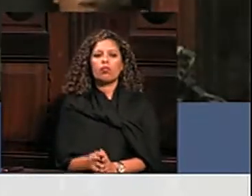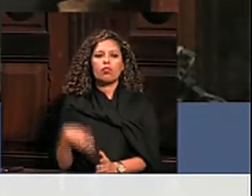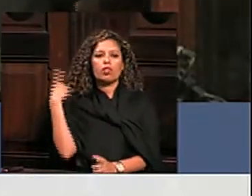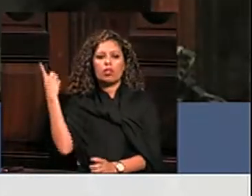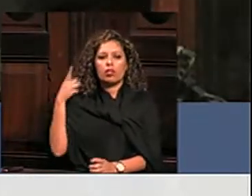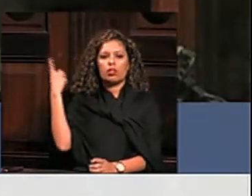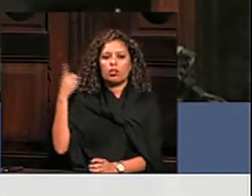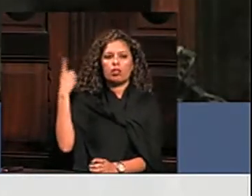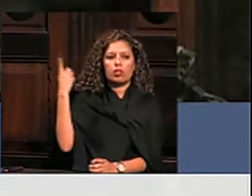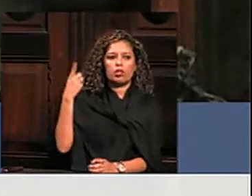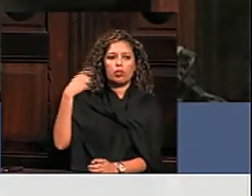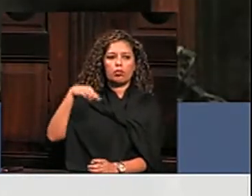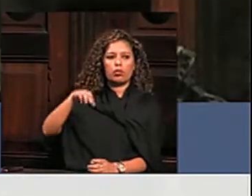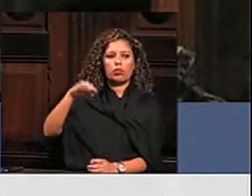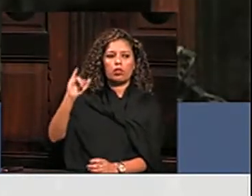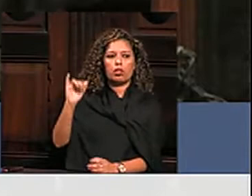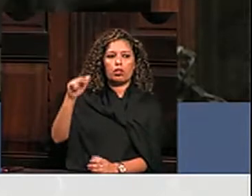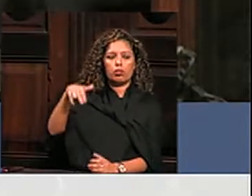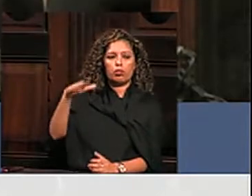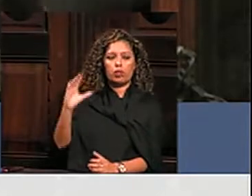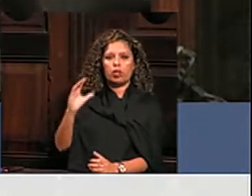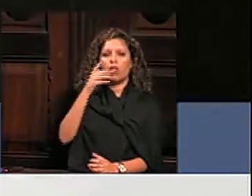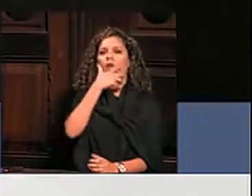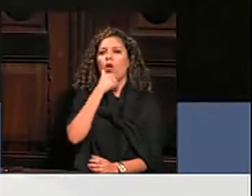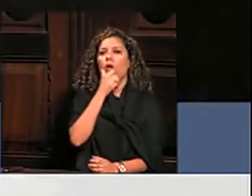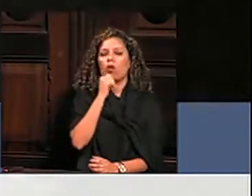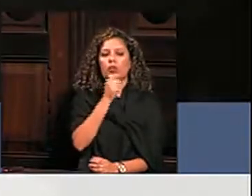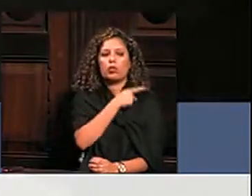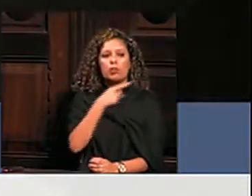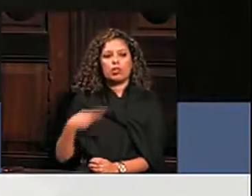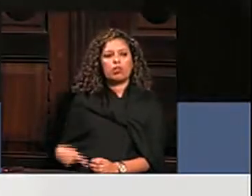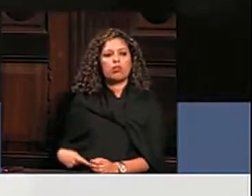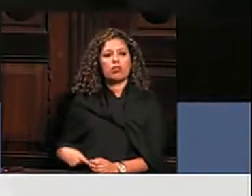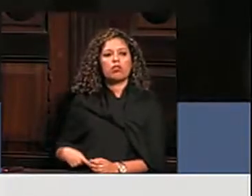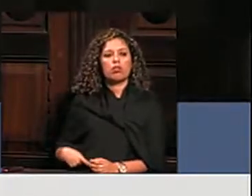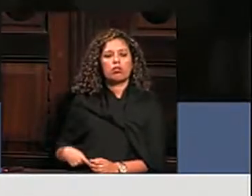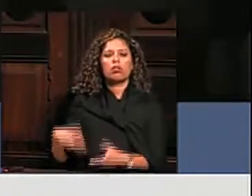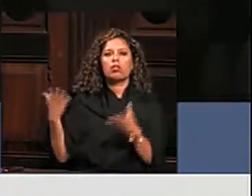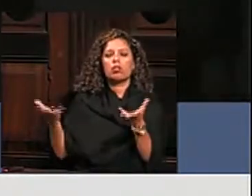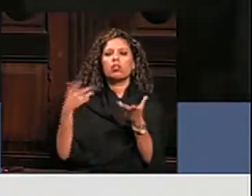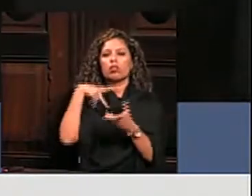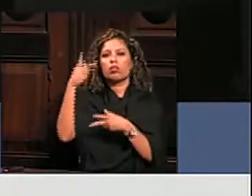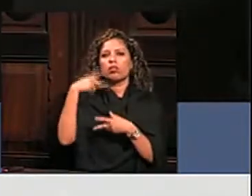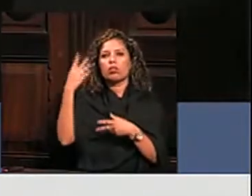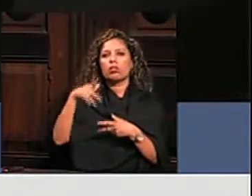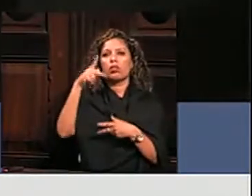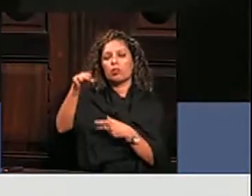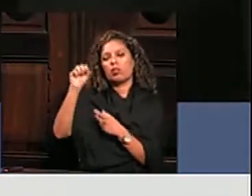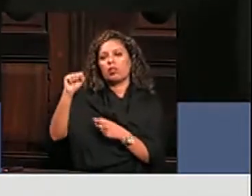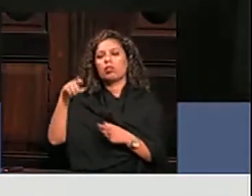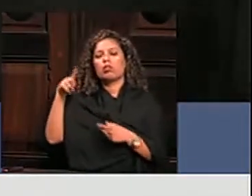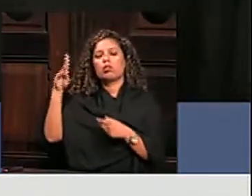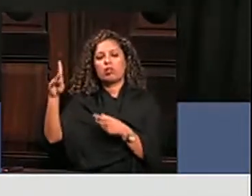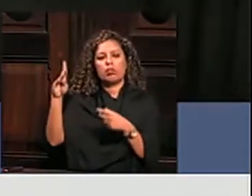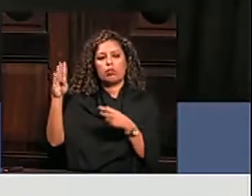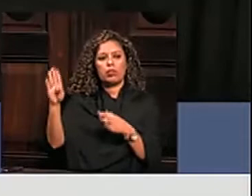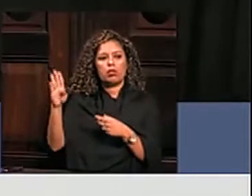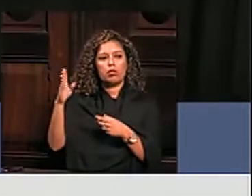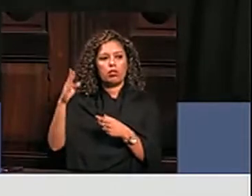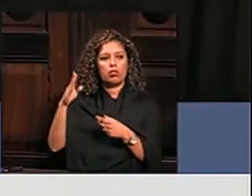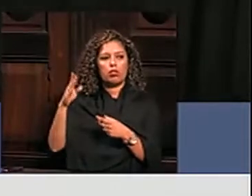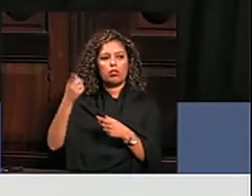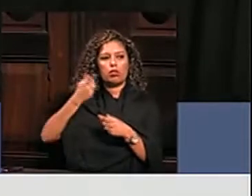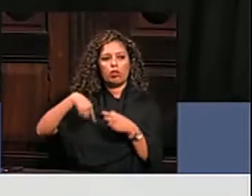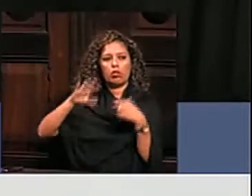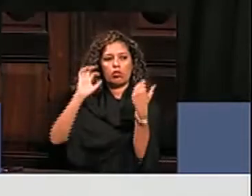Deputado Carlos Mink. Senhor presidente, queria dizer que o PSB, Partido Socialista Brasileiro, composto